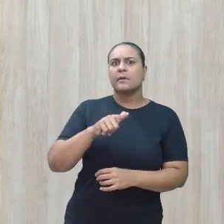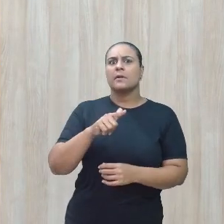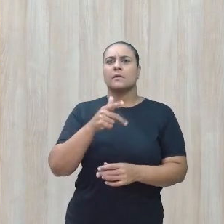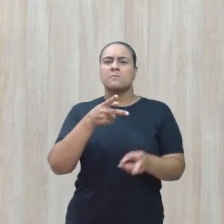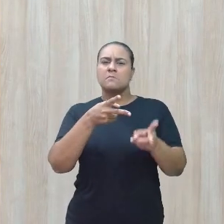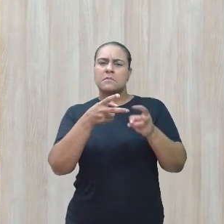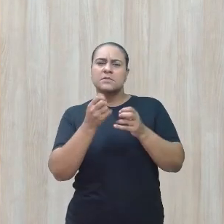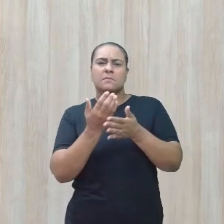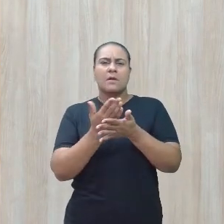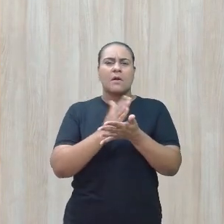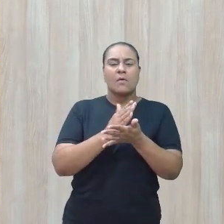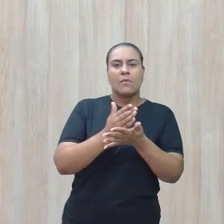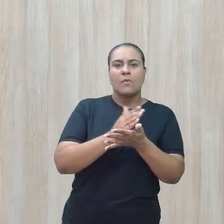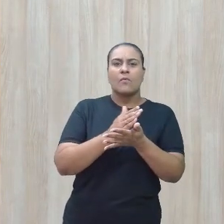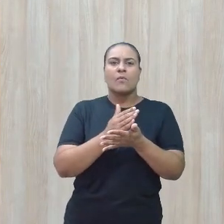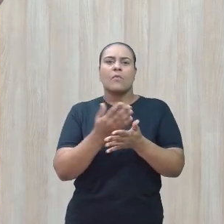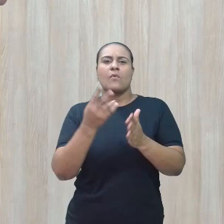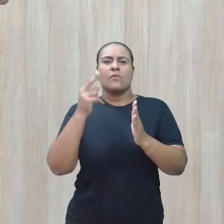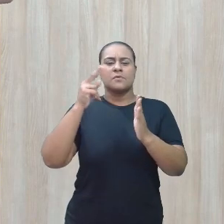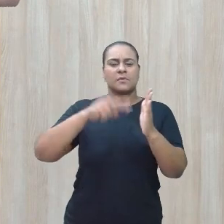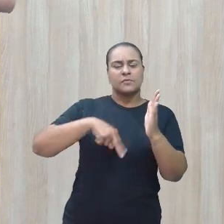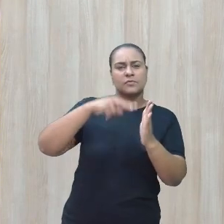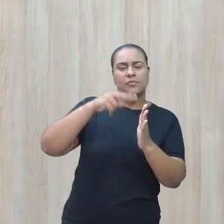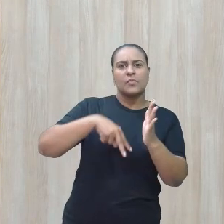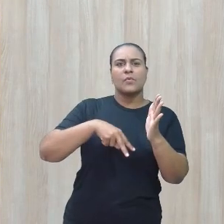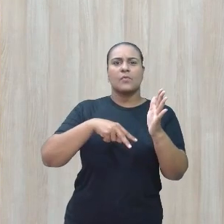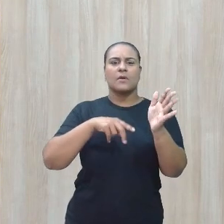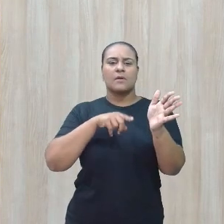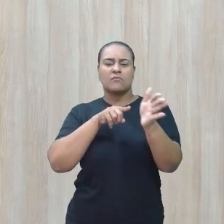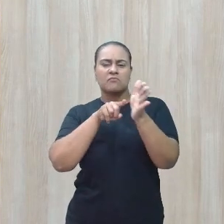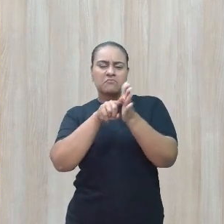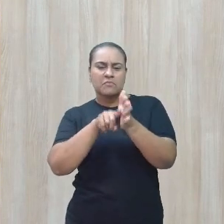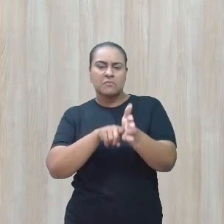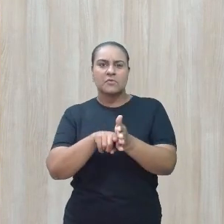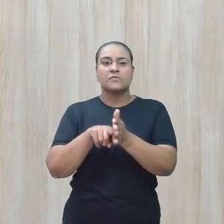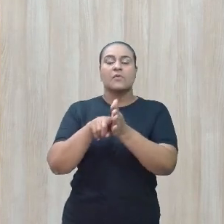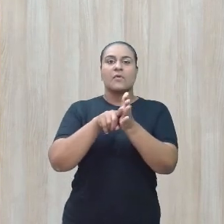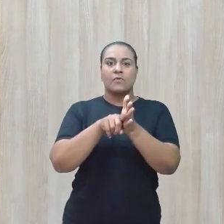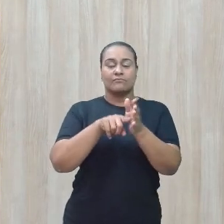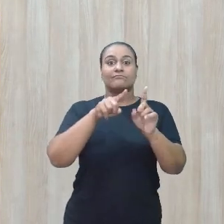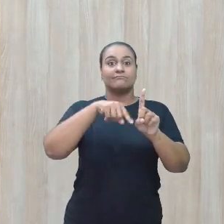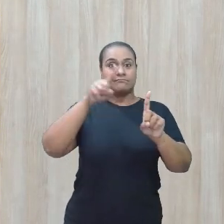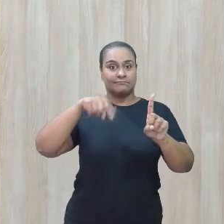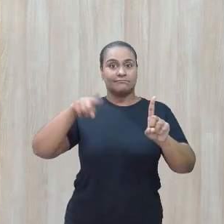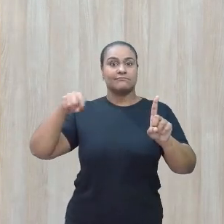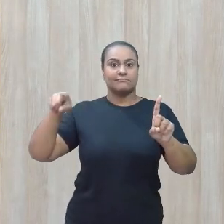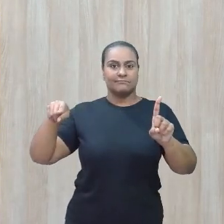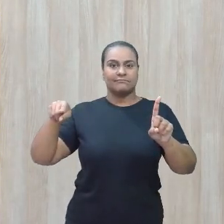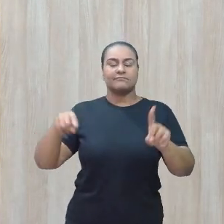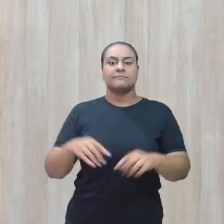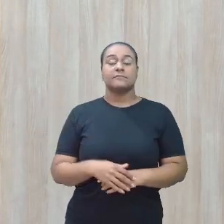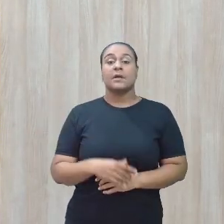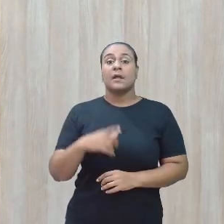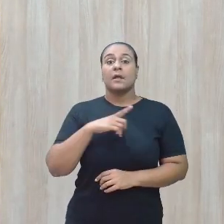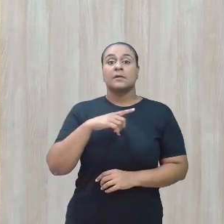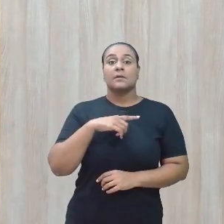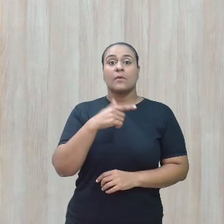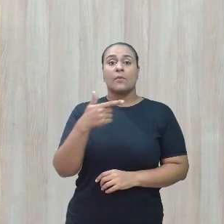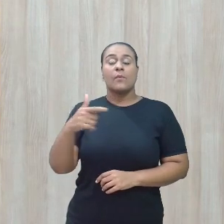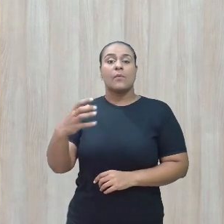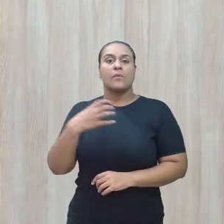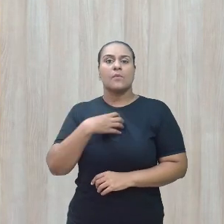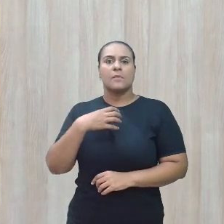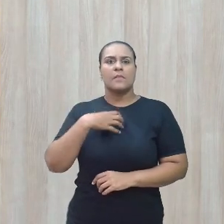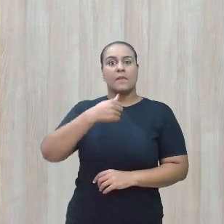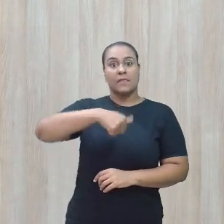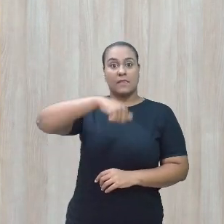de acordo com essa leitura, com essas informações desse gráfico. E aí a gente tem aqui uma outra maneira de